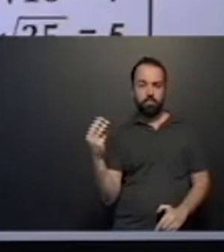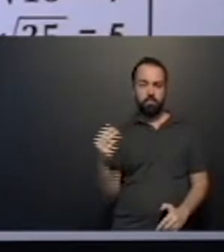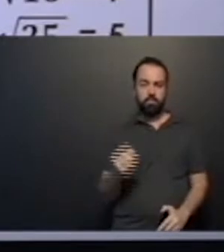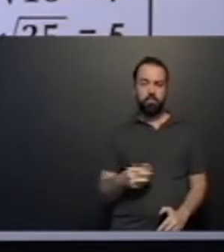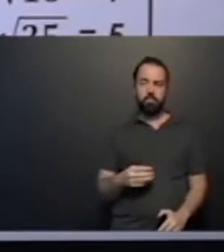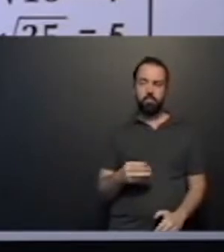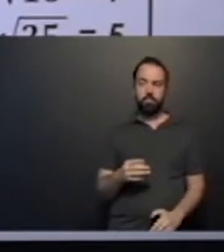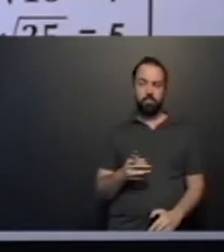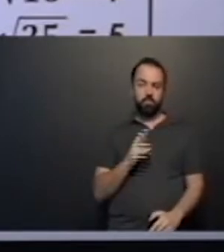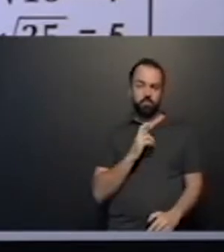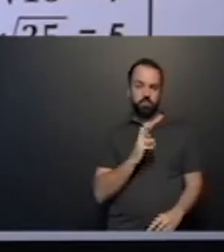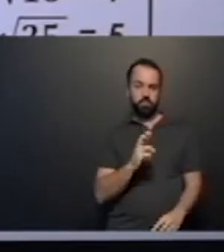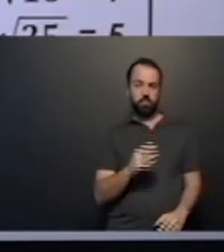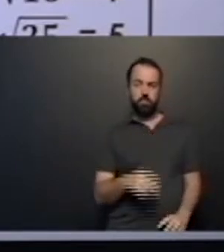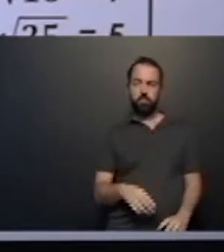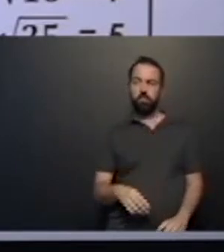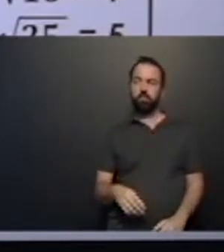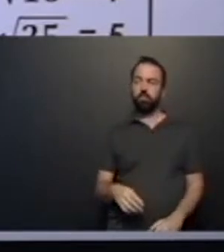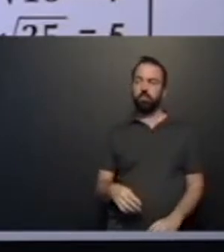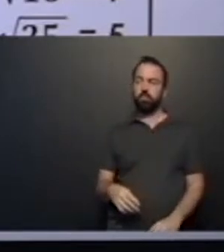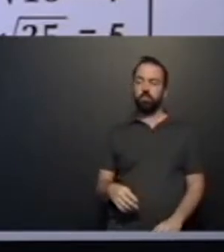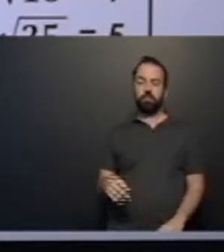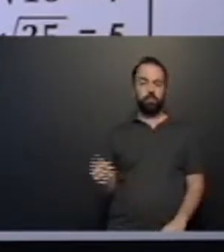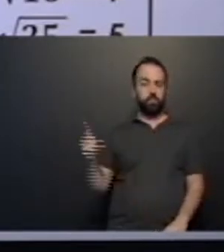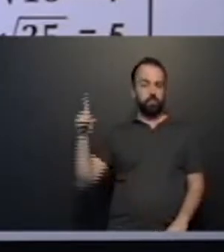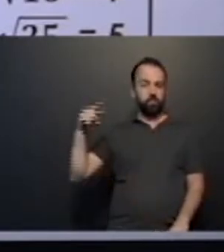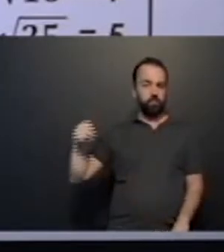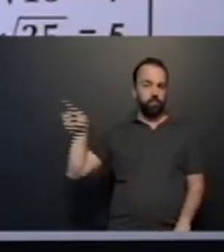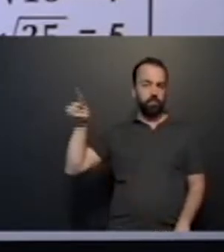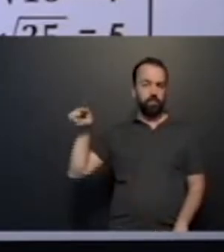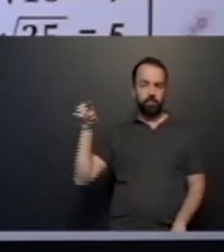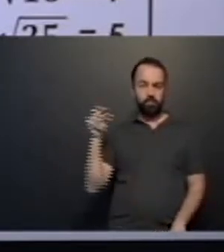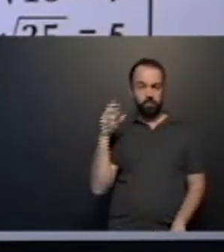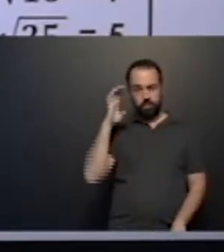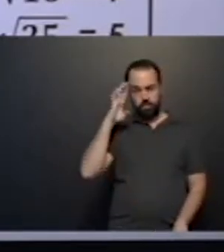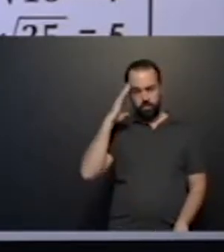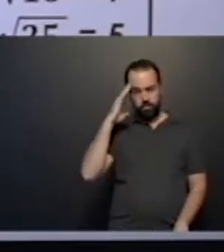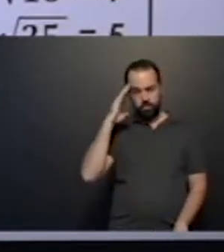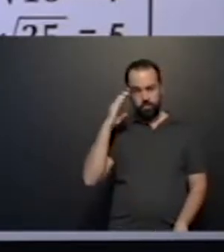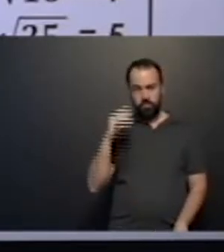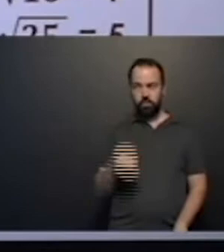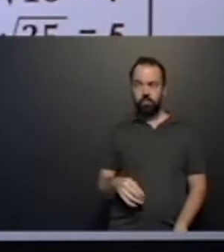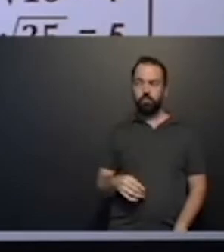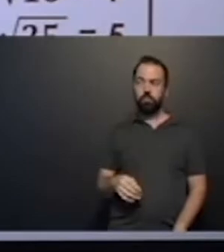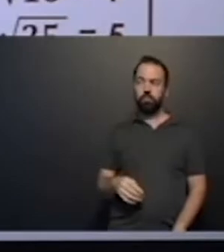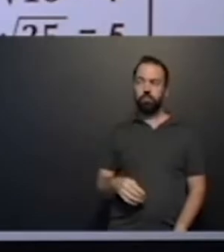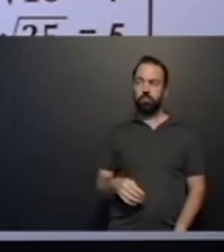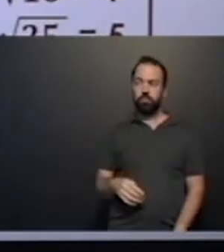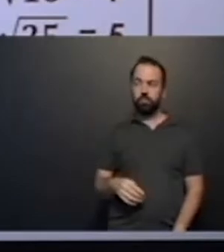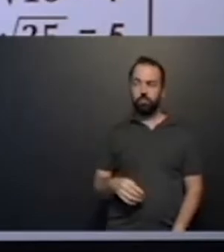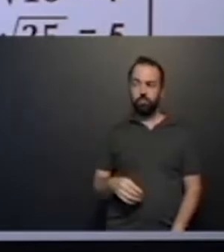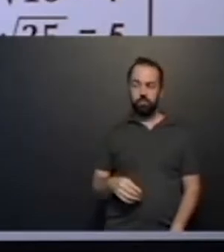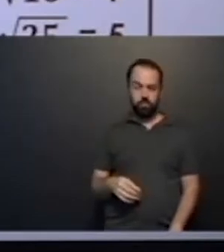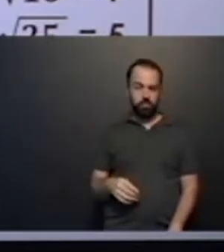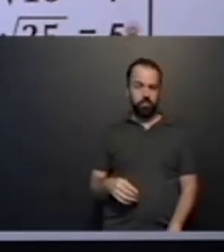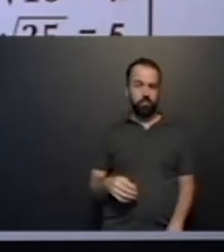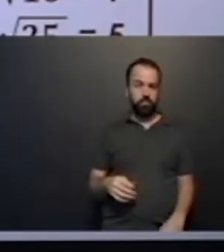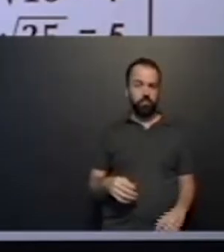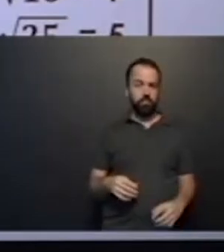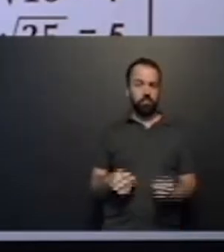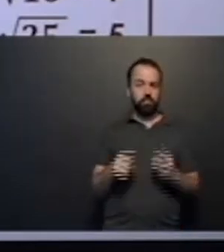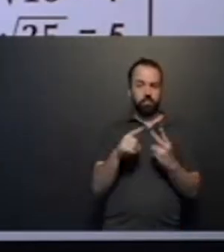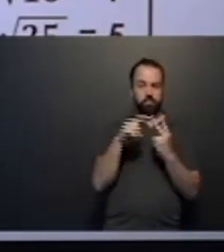é mais uma questão e eu deixei aqui de lado né os as raízes quadradas com os valores exatos